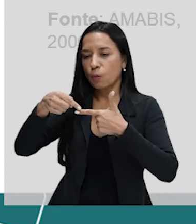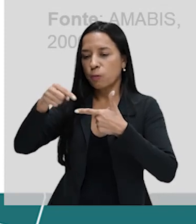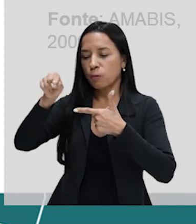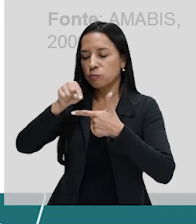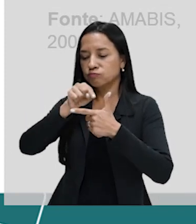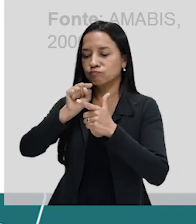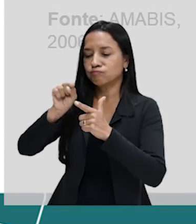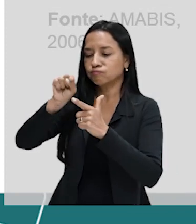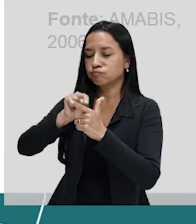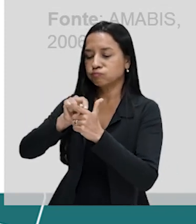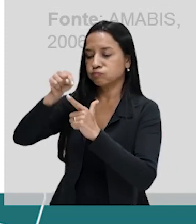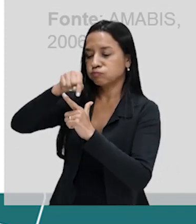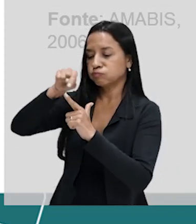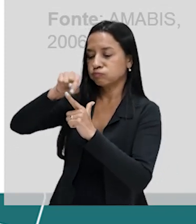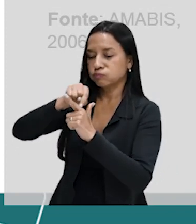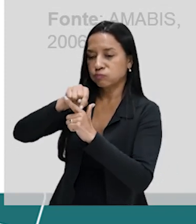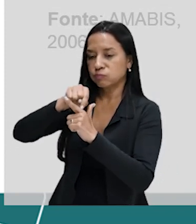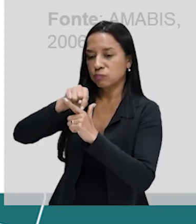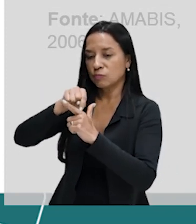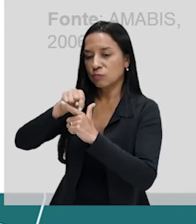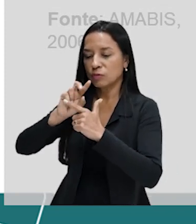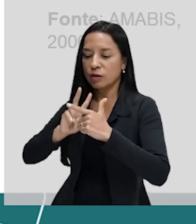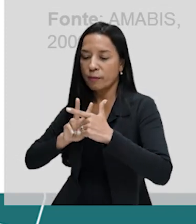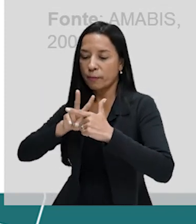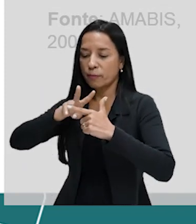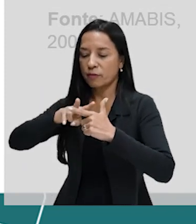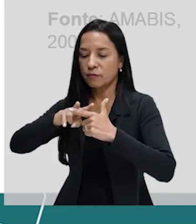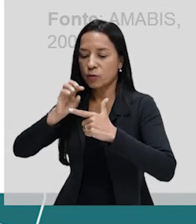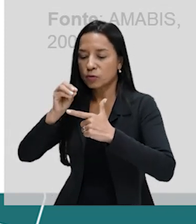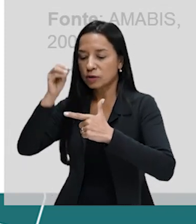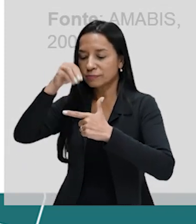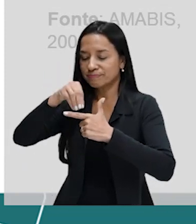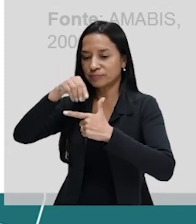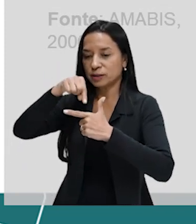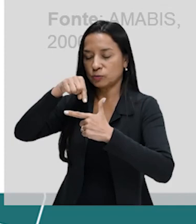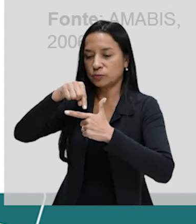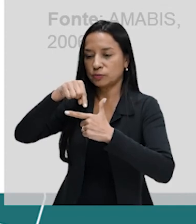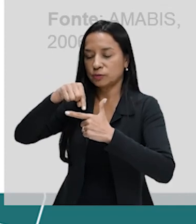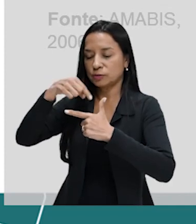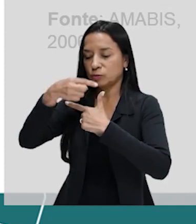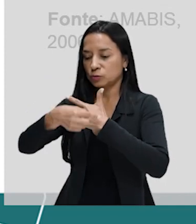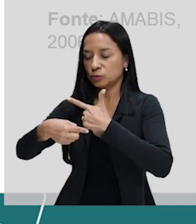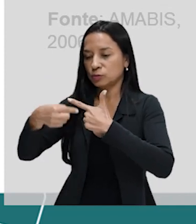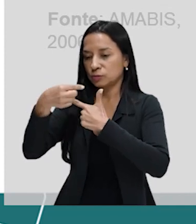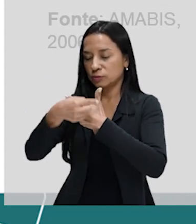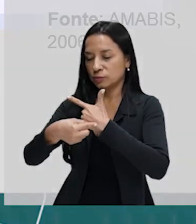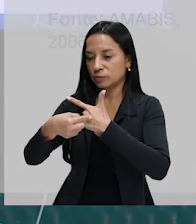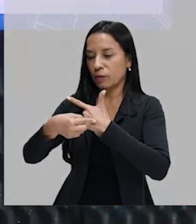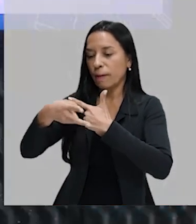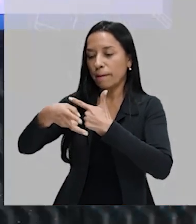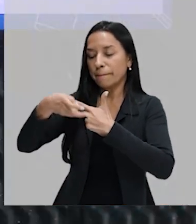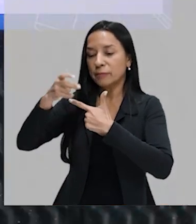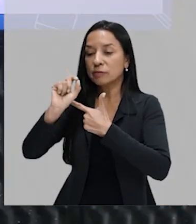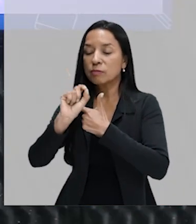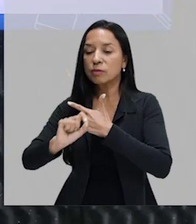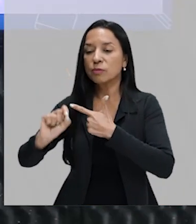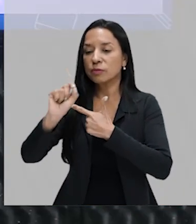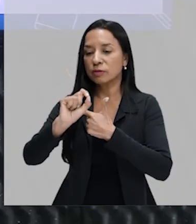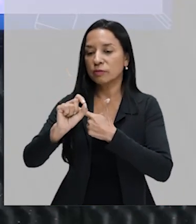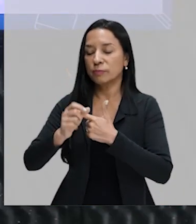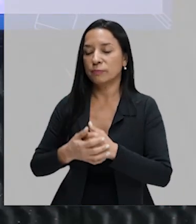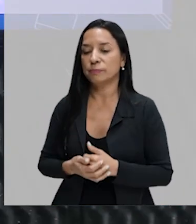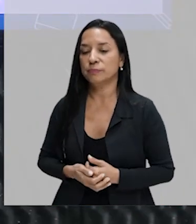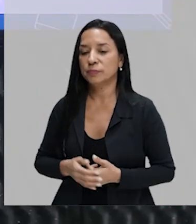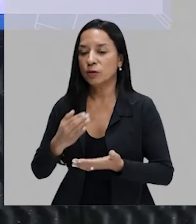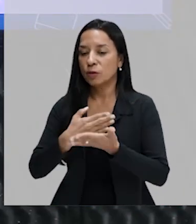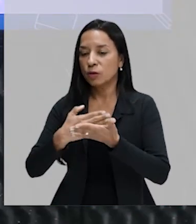dele, para você analisar as partes internas do sistema reprodutor. Agora, vamos perceber o seguinte. Olha aqui, eu